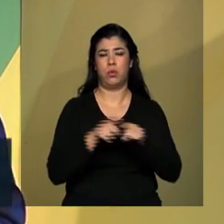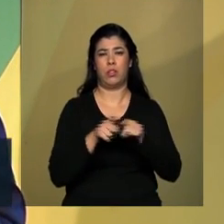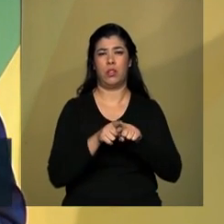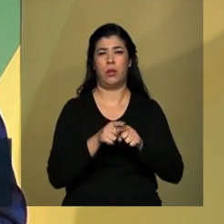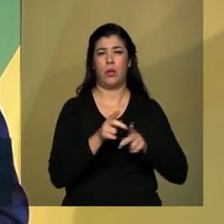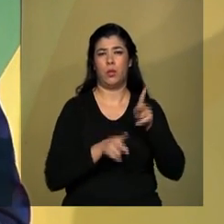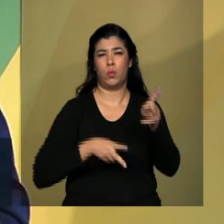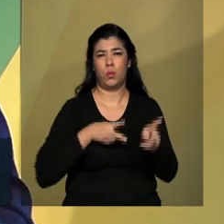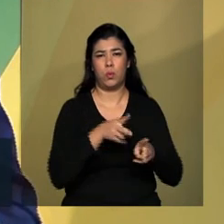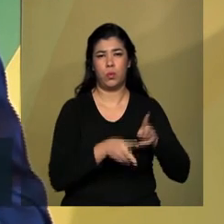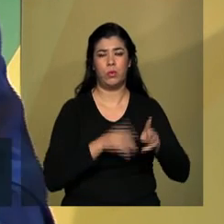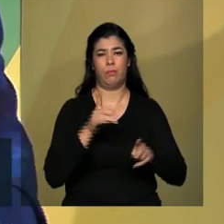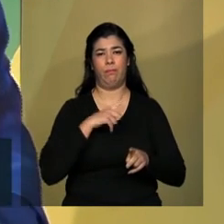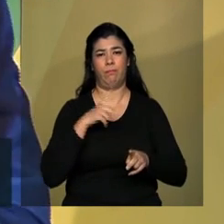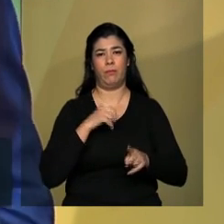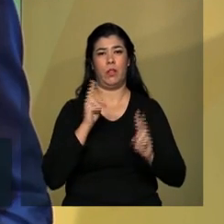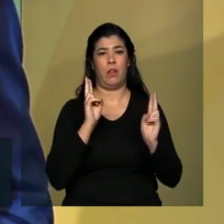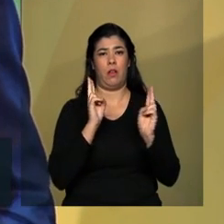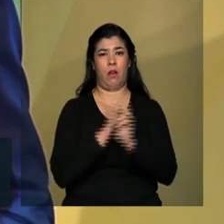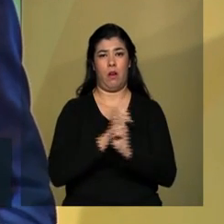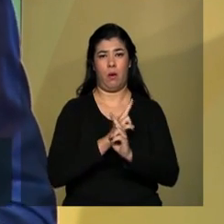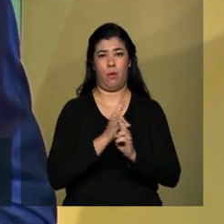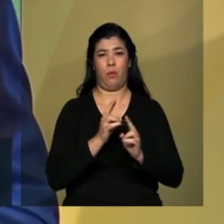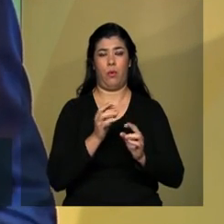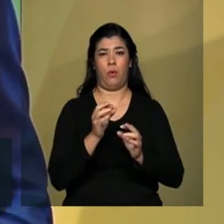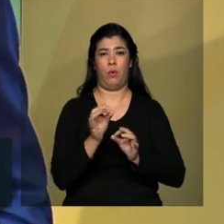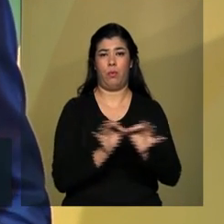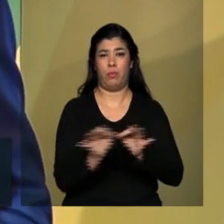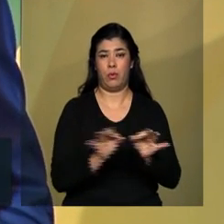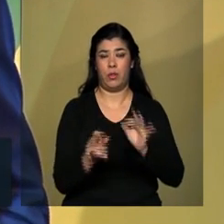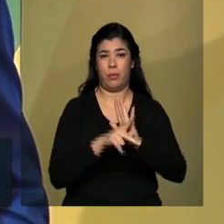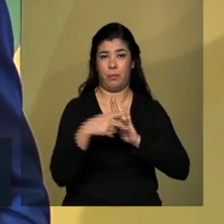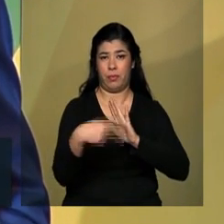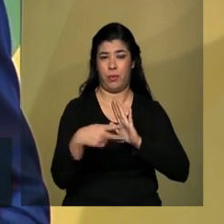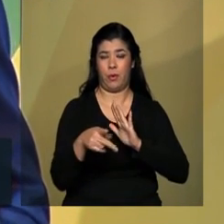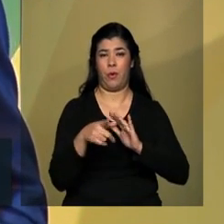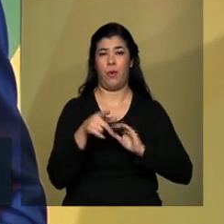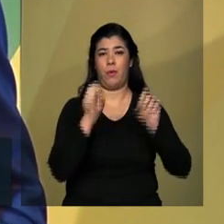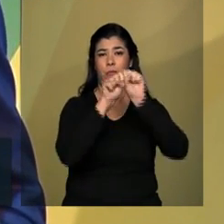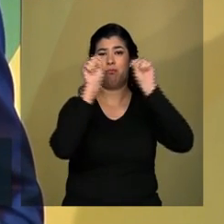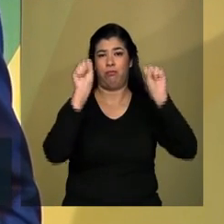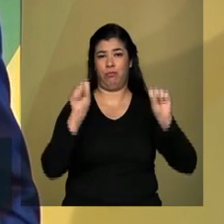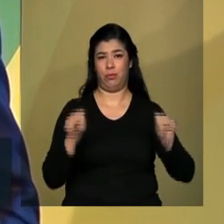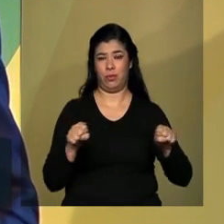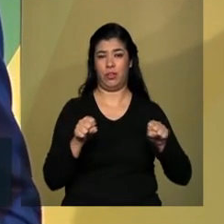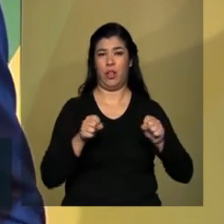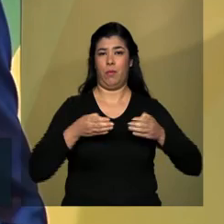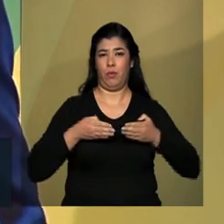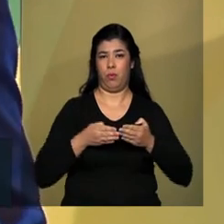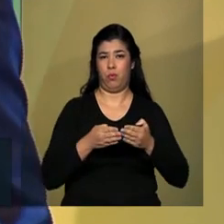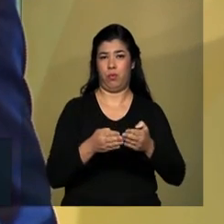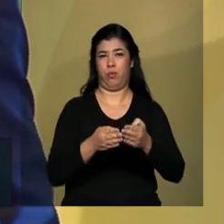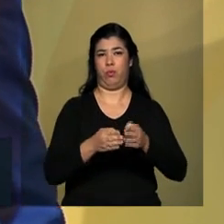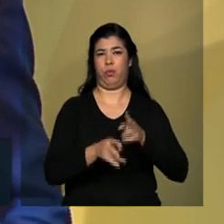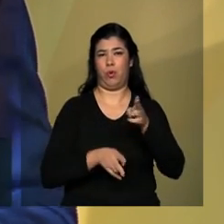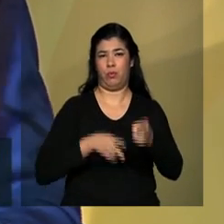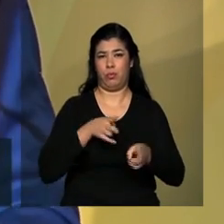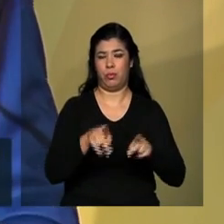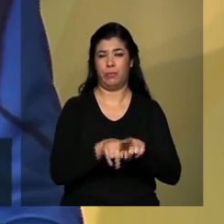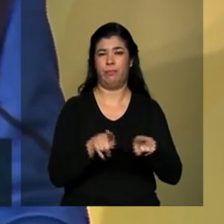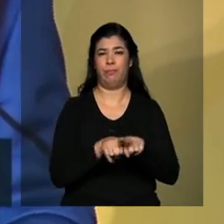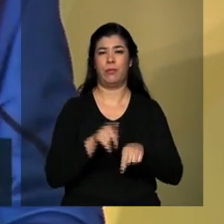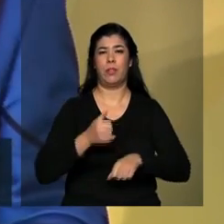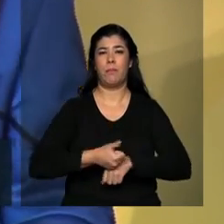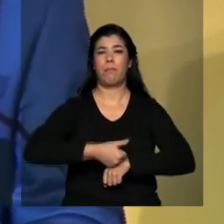rede já existente de transporte no Brasil, e nós já detectamos oportunidades de melhoria de investimentos